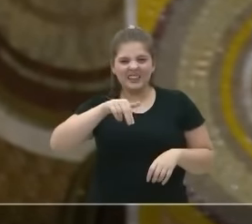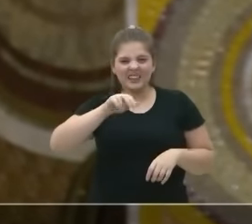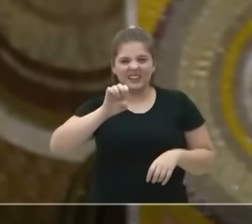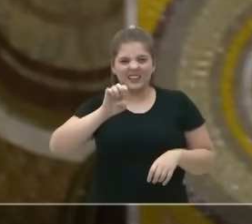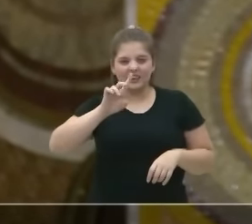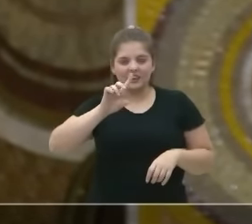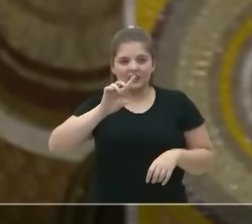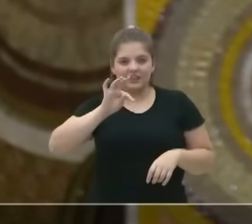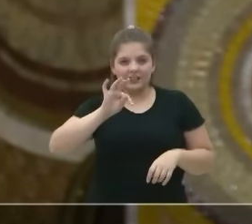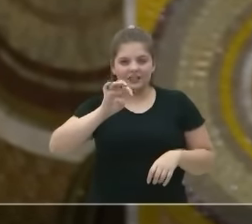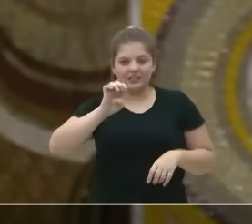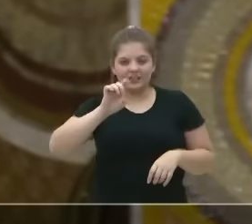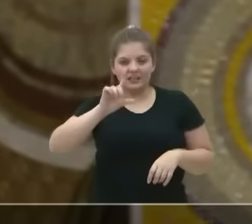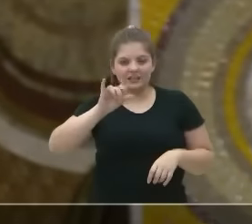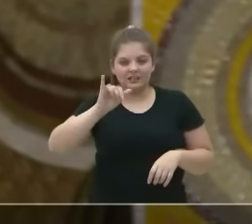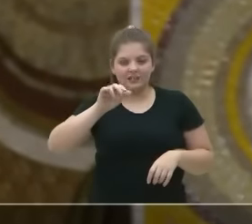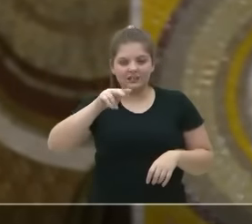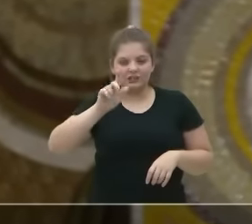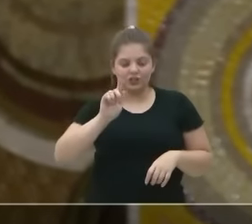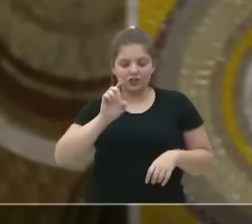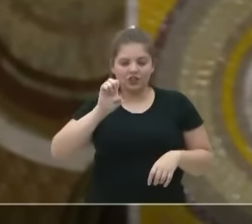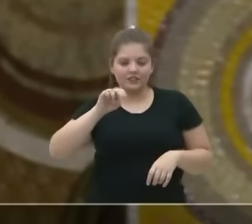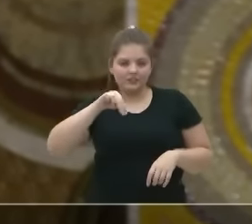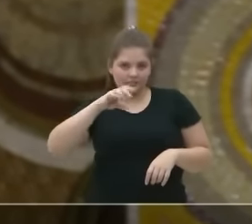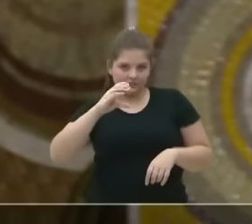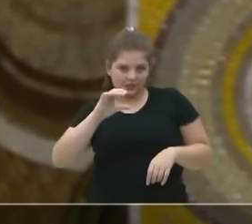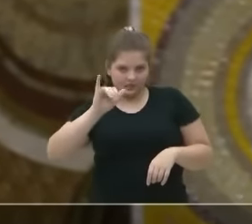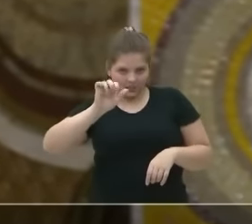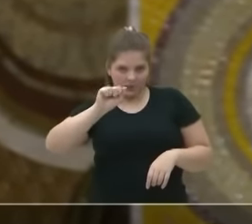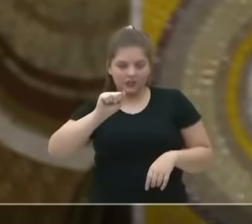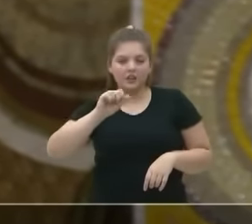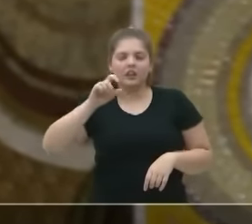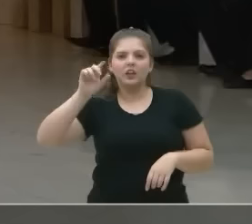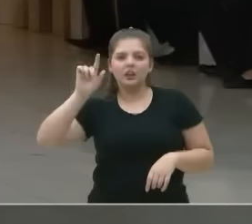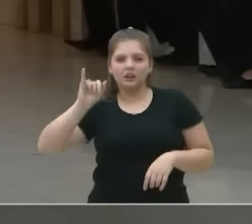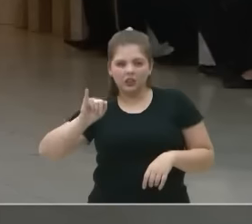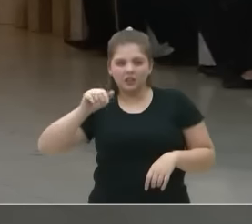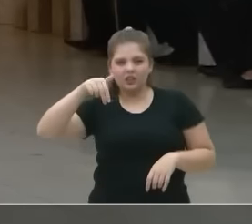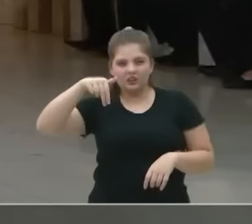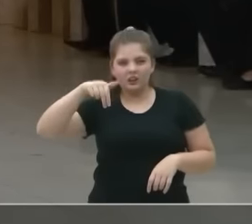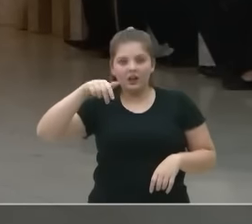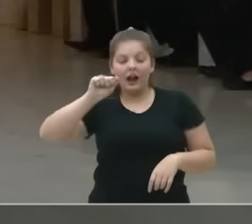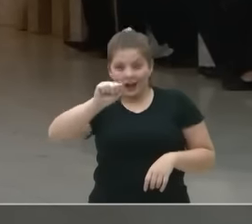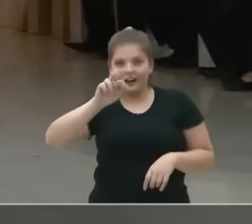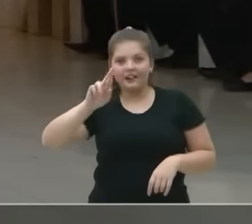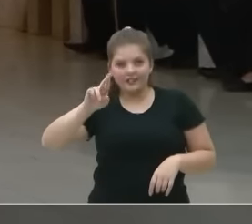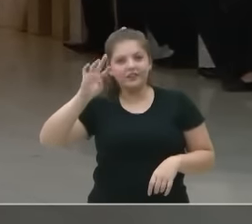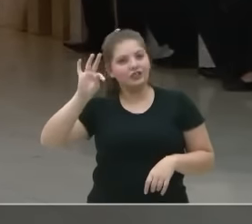está no ninho? O Papa não briga comigo, não. O homem está atento.